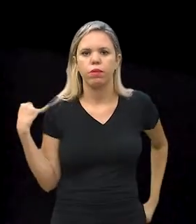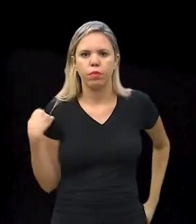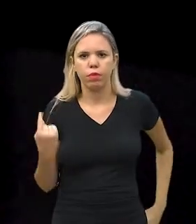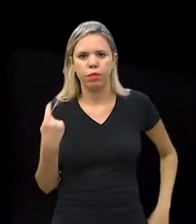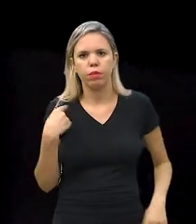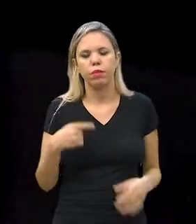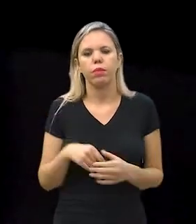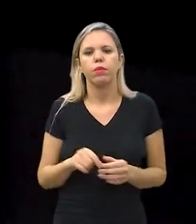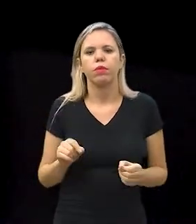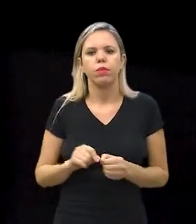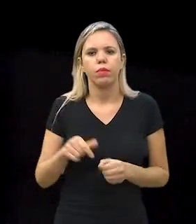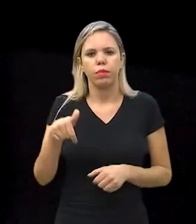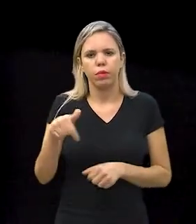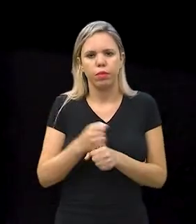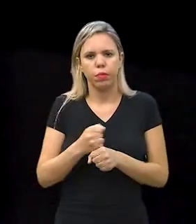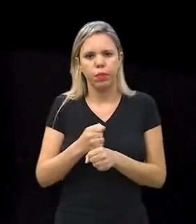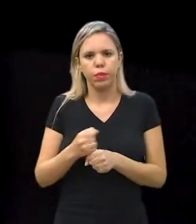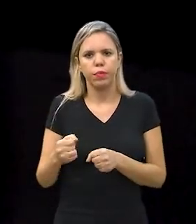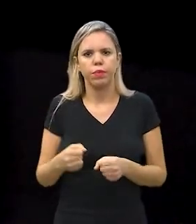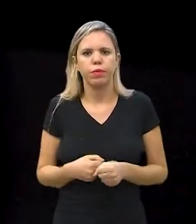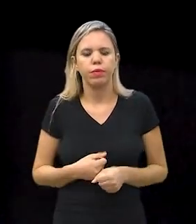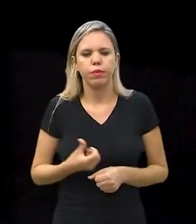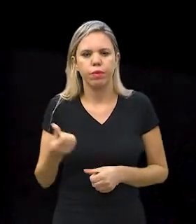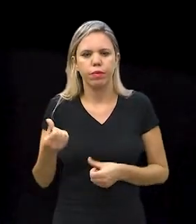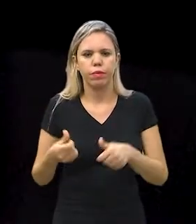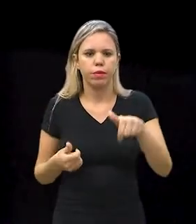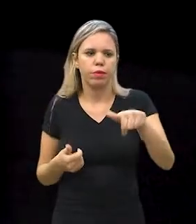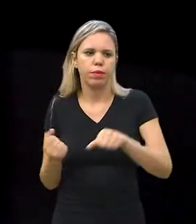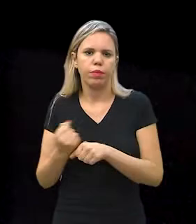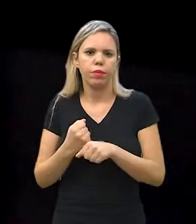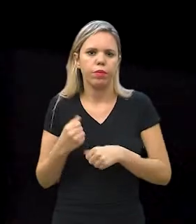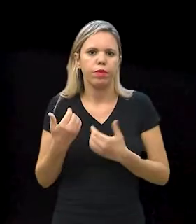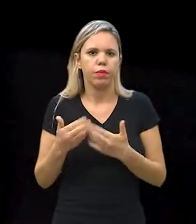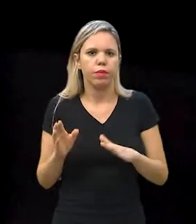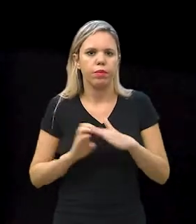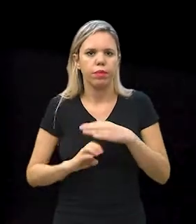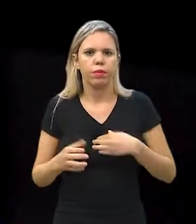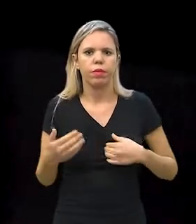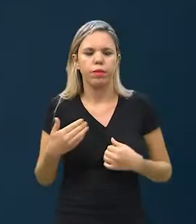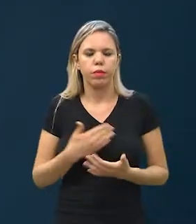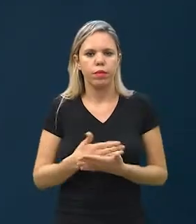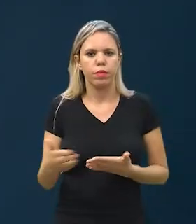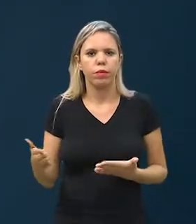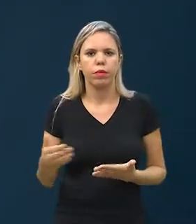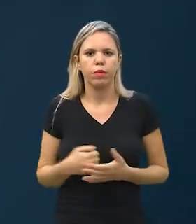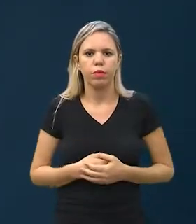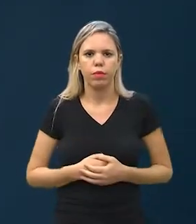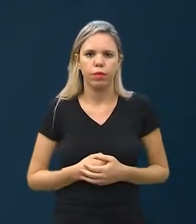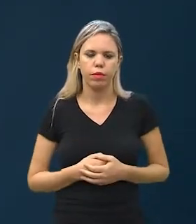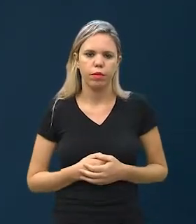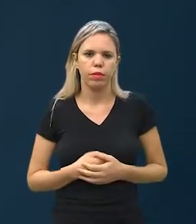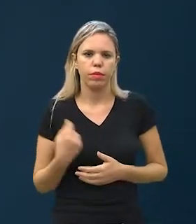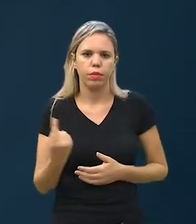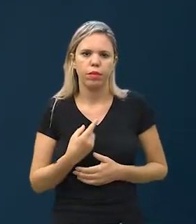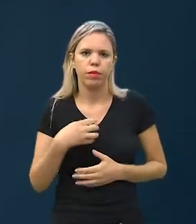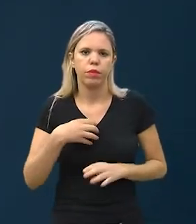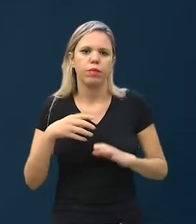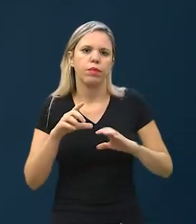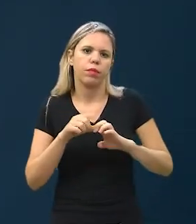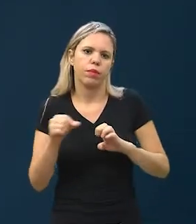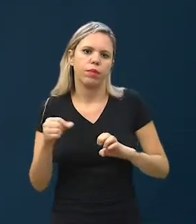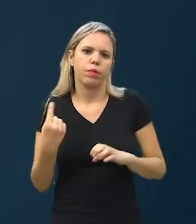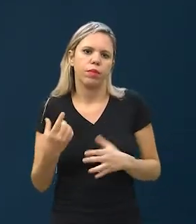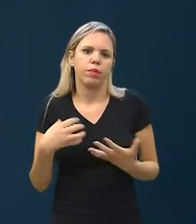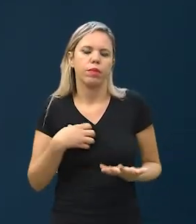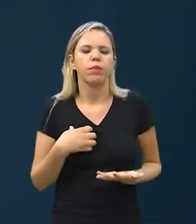negócio com 24, tá? Então faz aí 7 anos, né? De 6 para 7 anos. Foi onde eu comecei minha trajetória aí